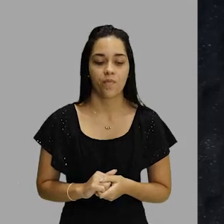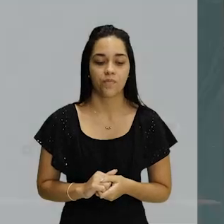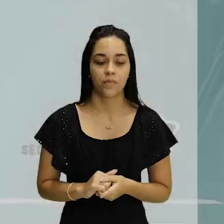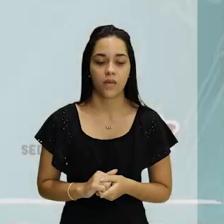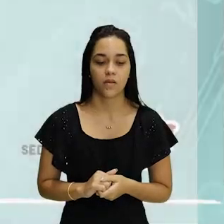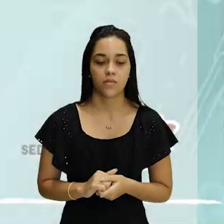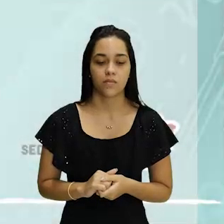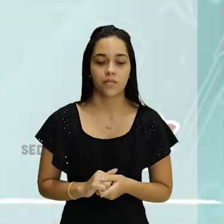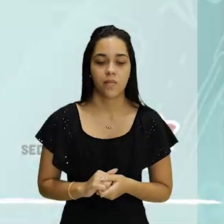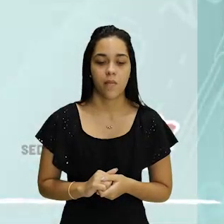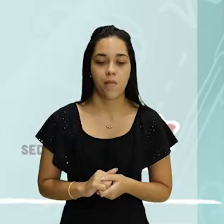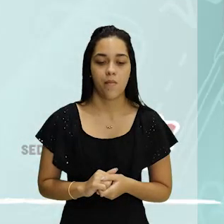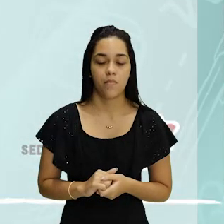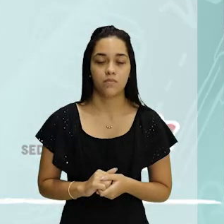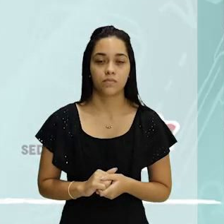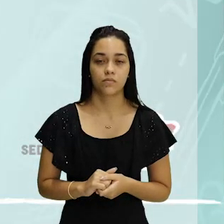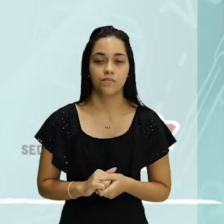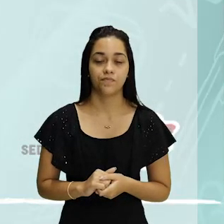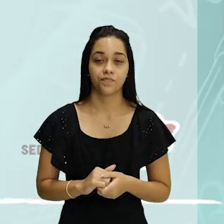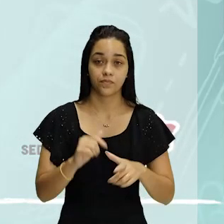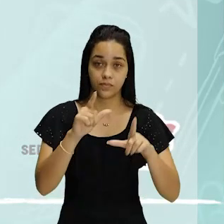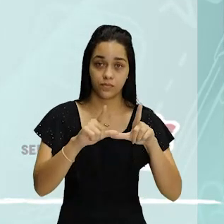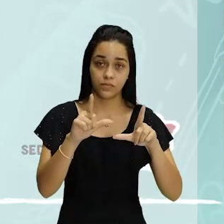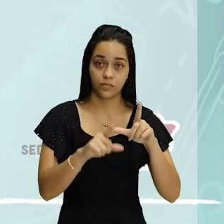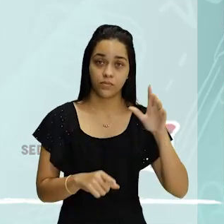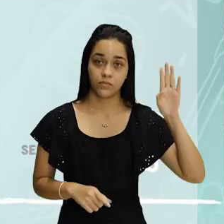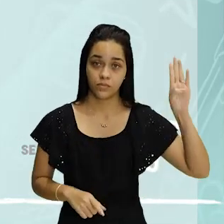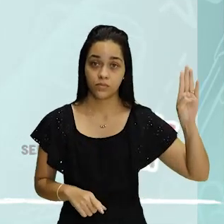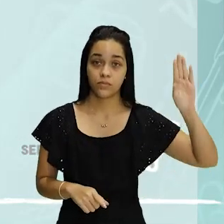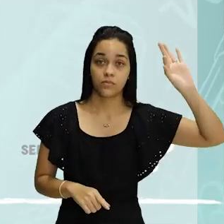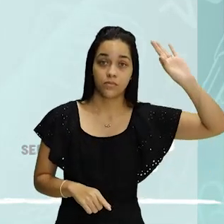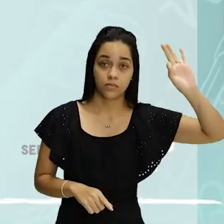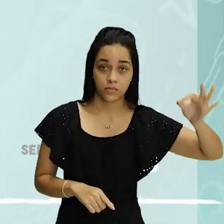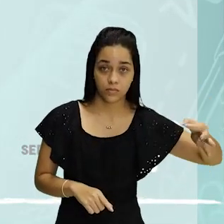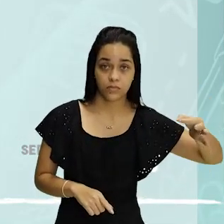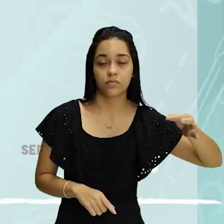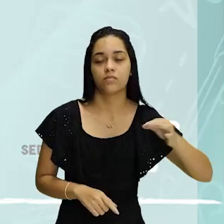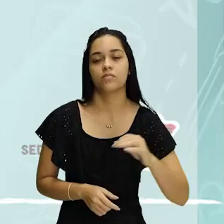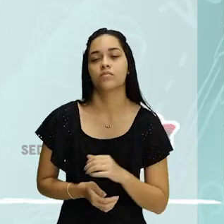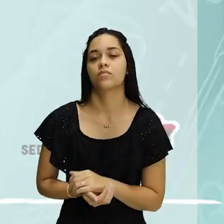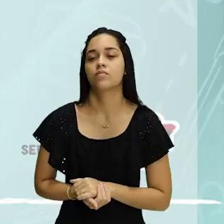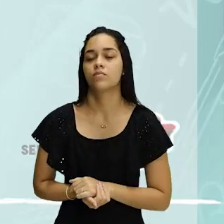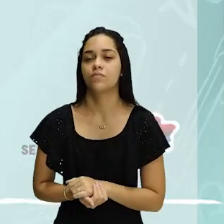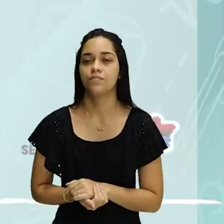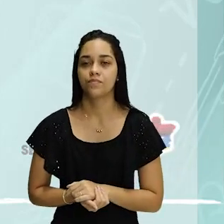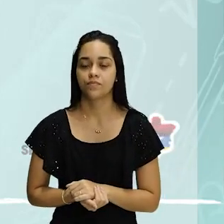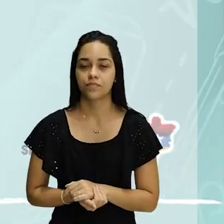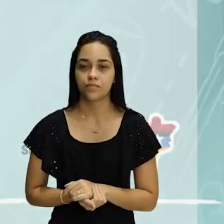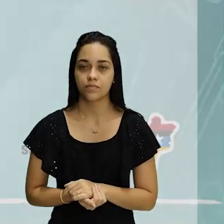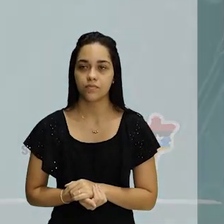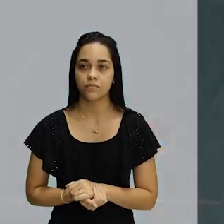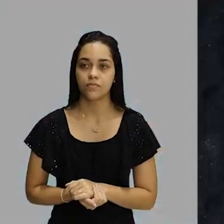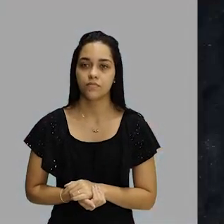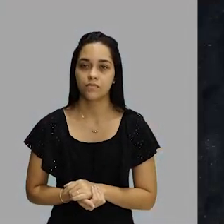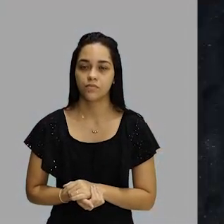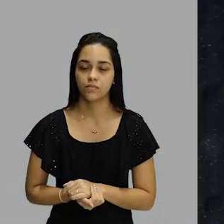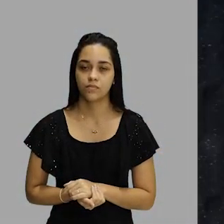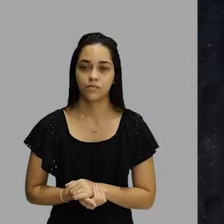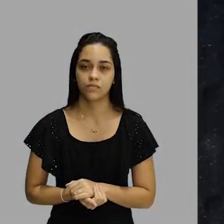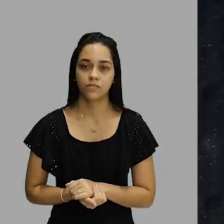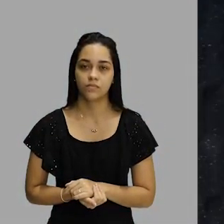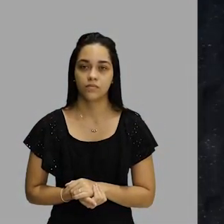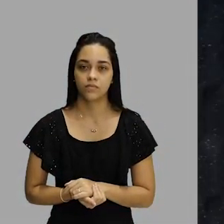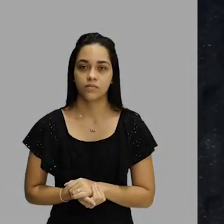Não podemos levá-la em consideração, e por isso que a letra B é a alternativa que você vai marcar, né? Apenas a primeira afirmativa é